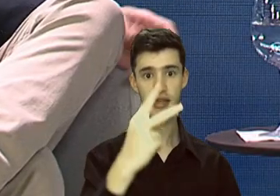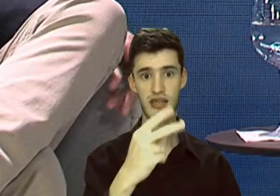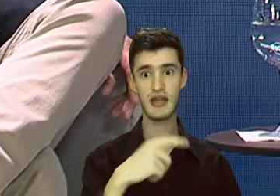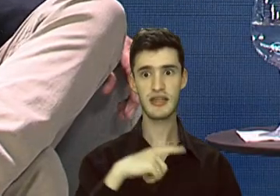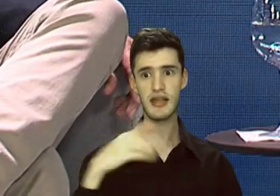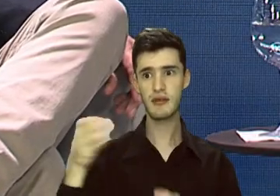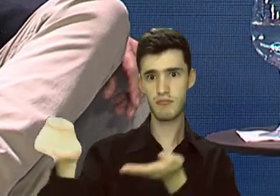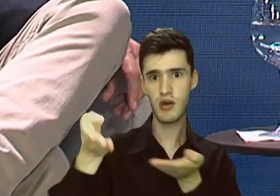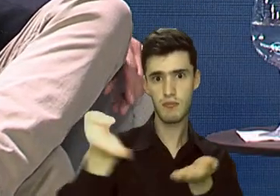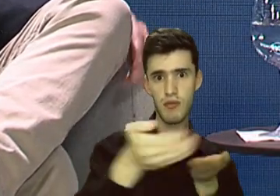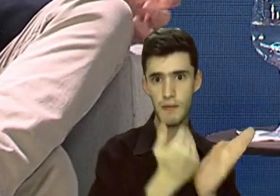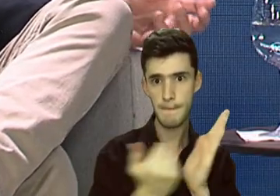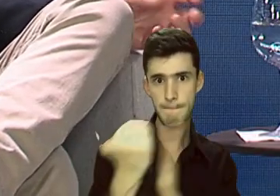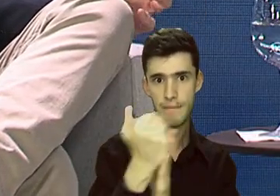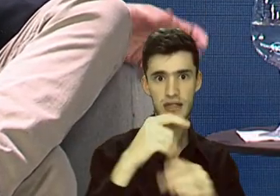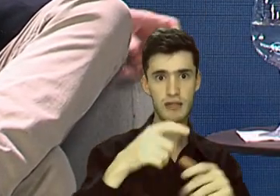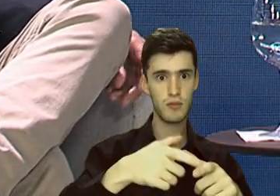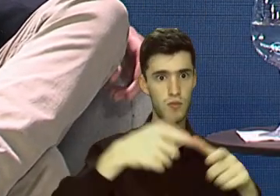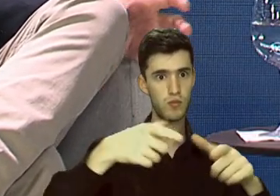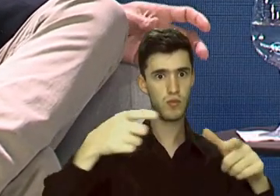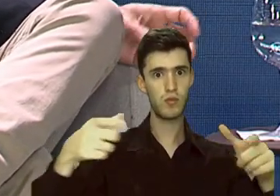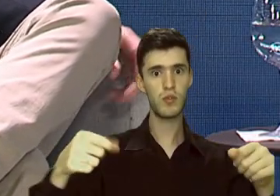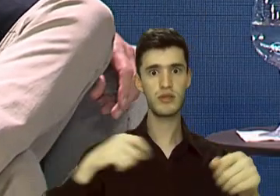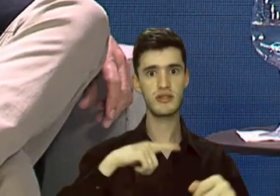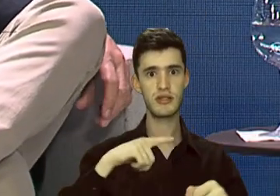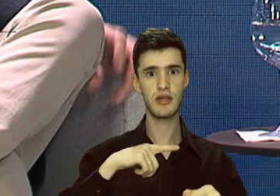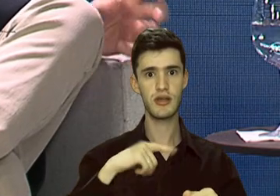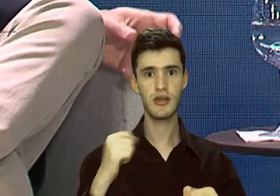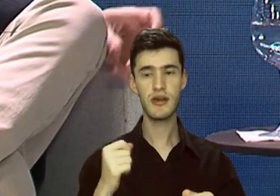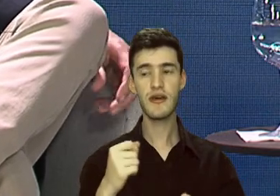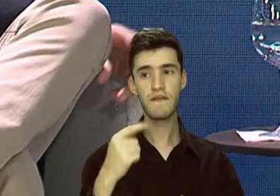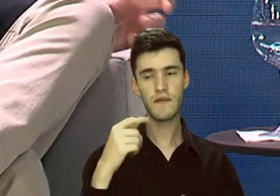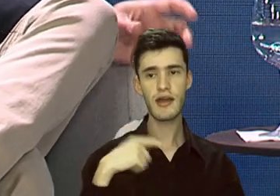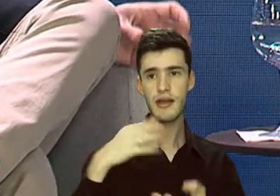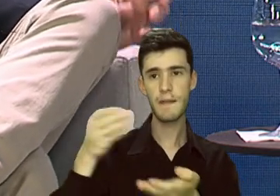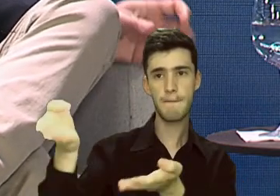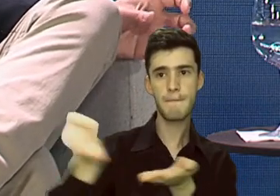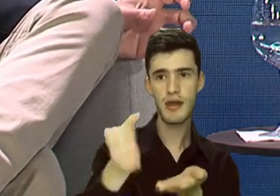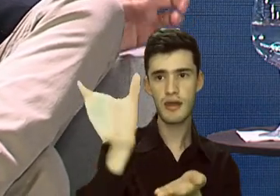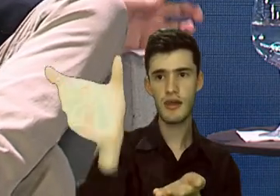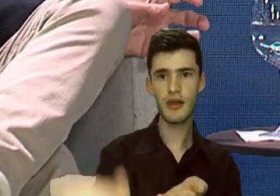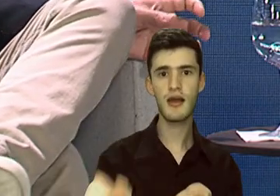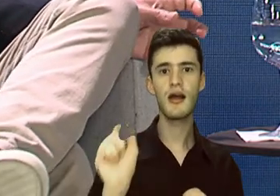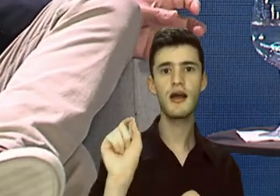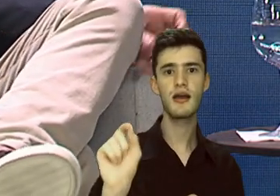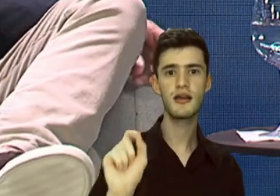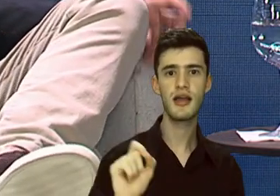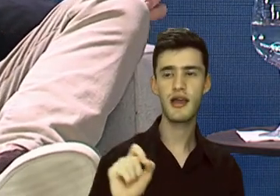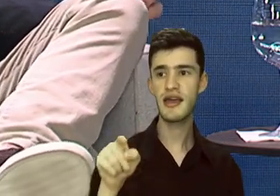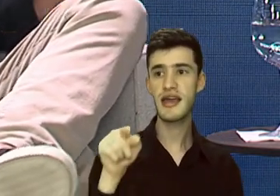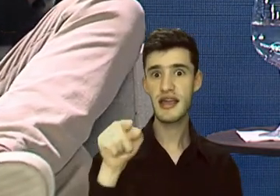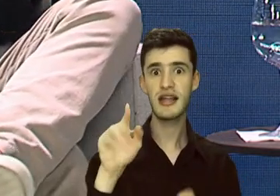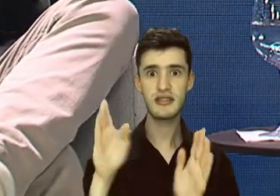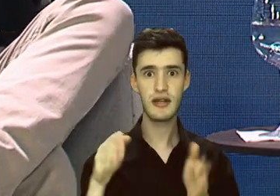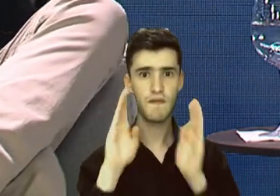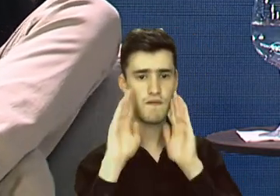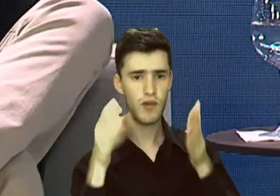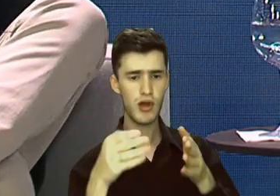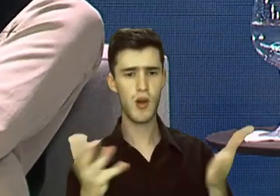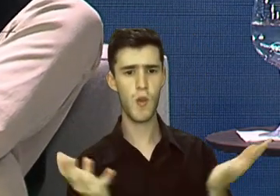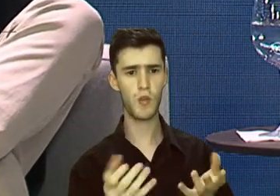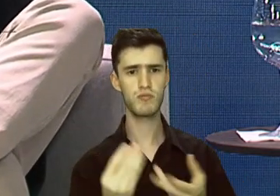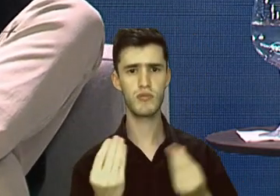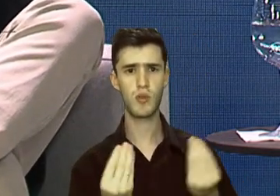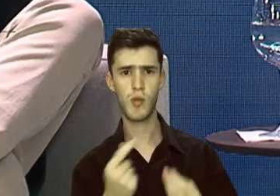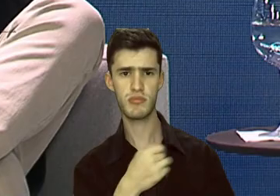contratar pessoas é mais ajustadas a realidade tanto do mercado como dar qualificação e a gente fala não